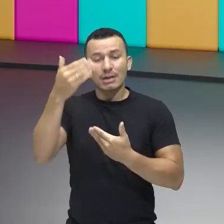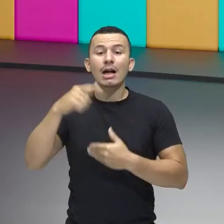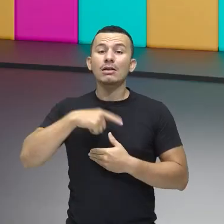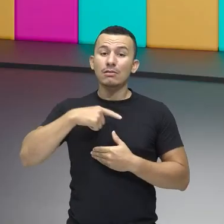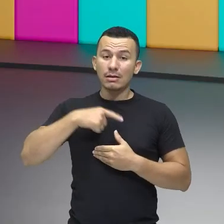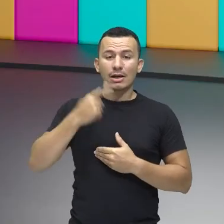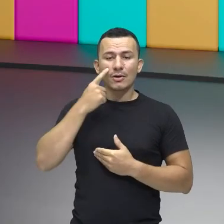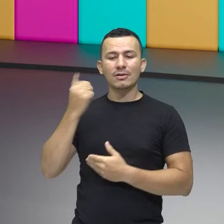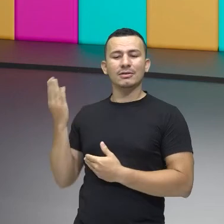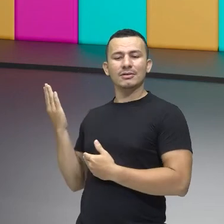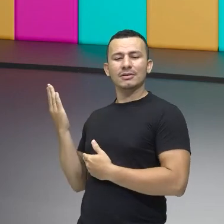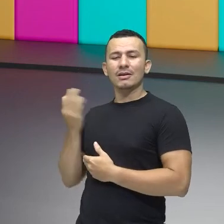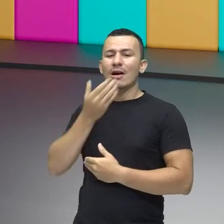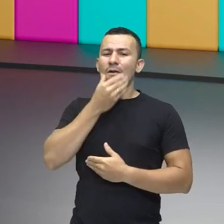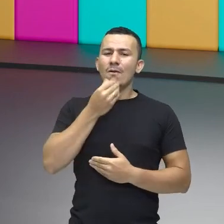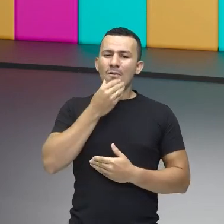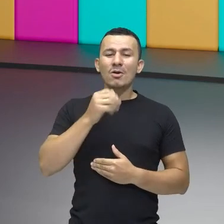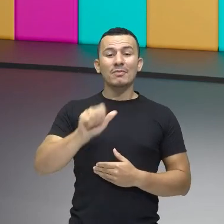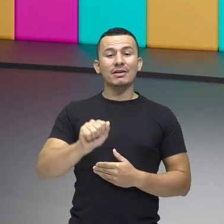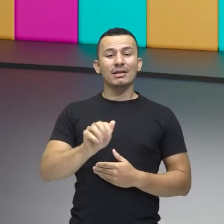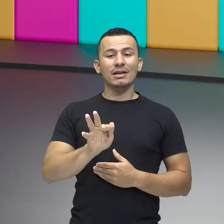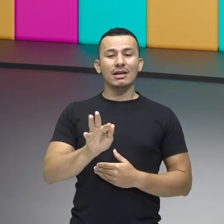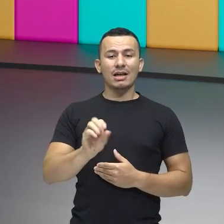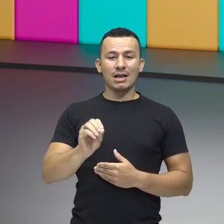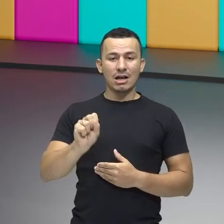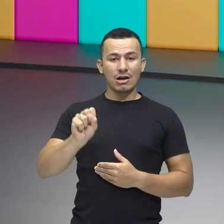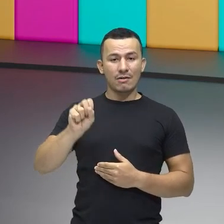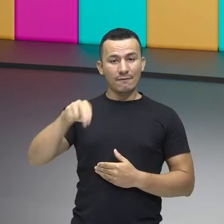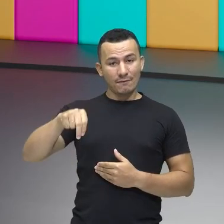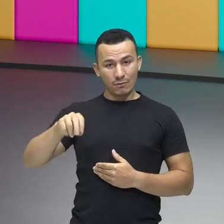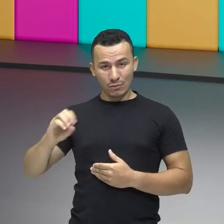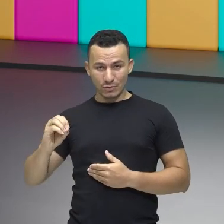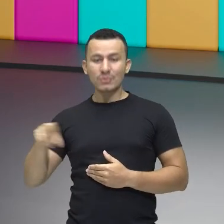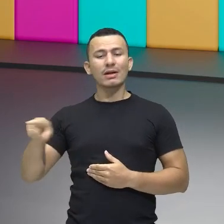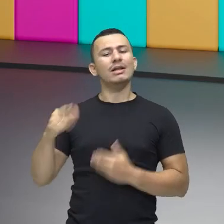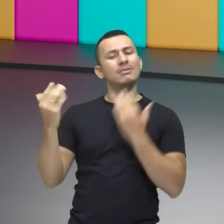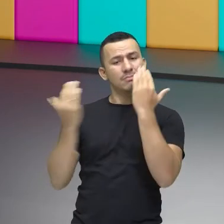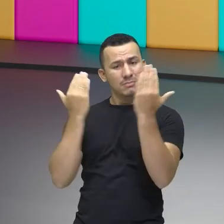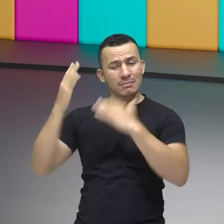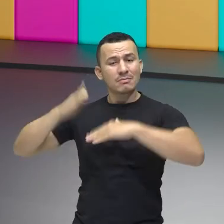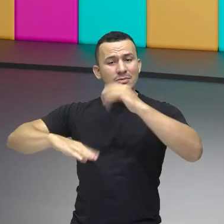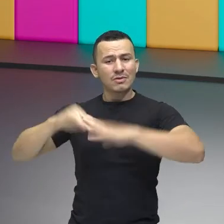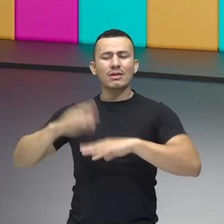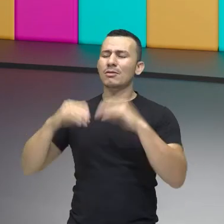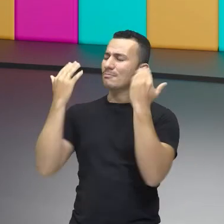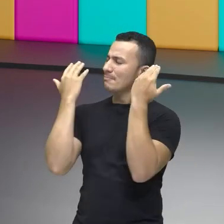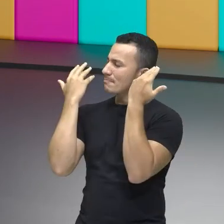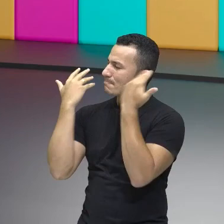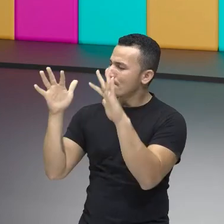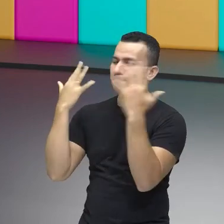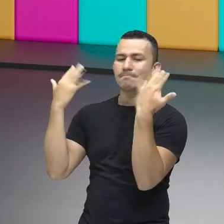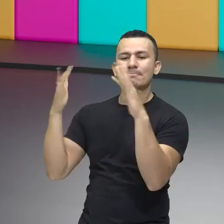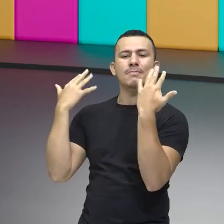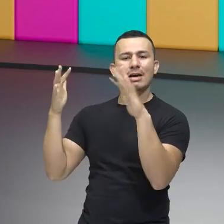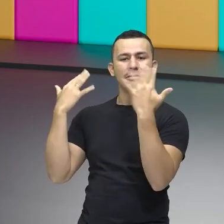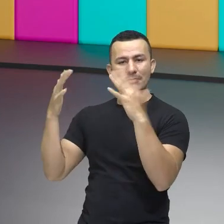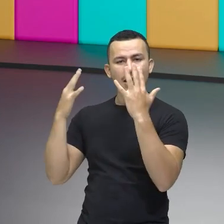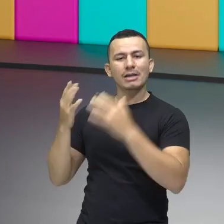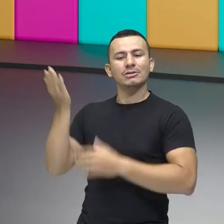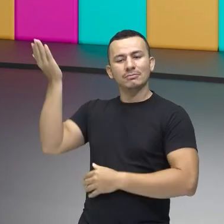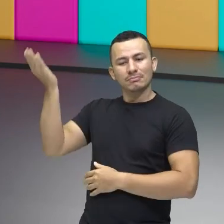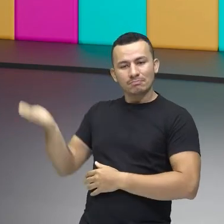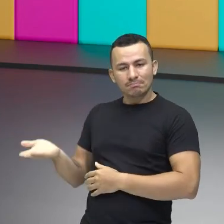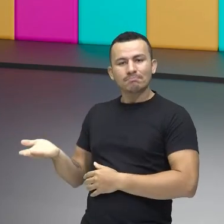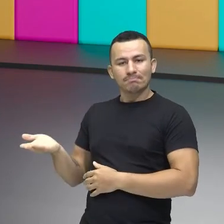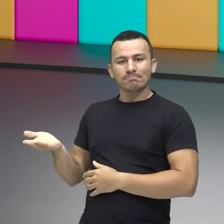psicólogo Afonso, né? Então, eu quero parabenizar todos os psicólogos na pessoa do psicólogo Afonso, viu,